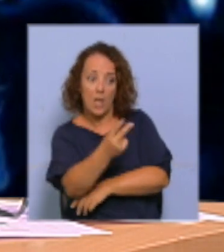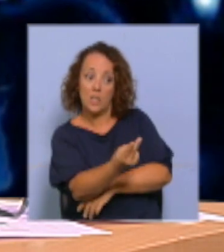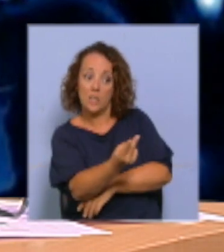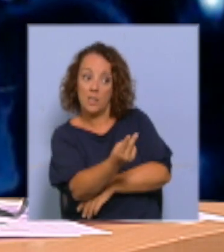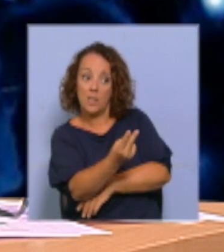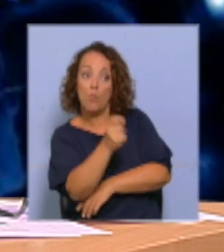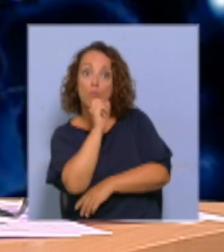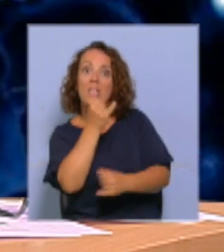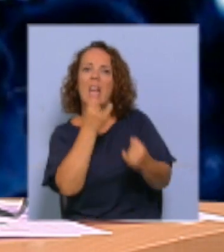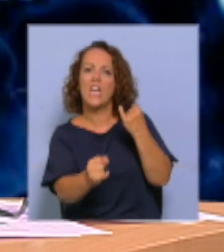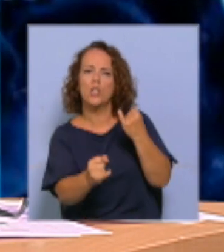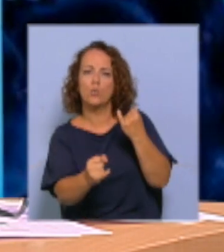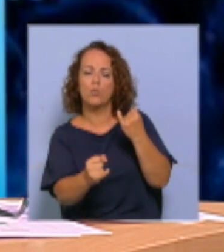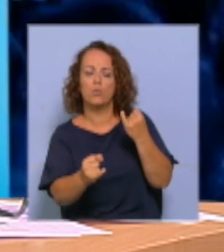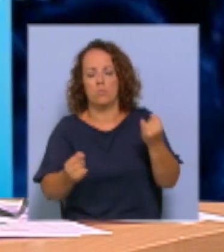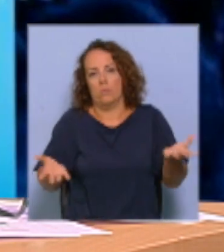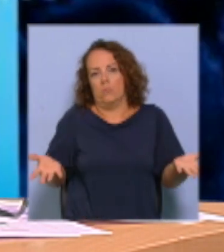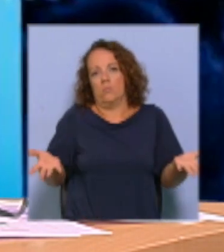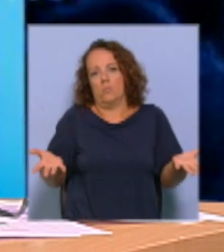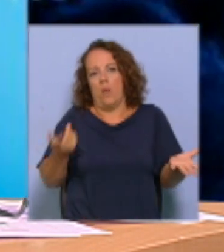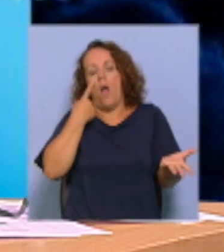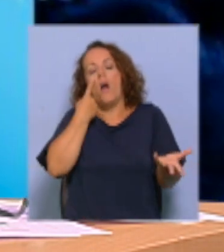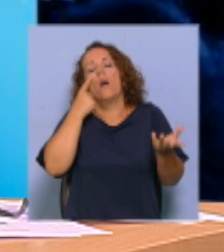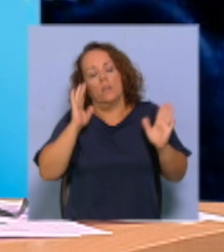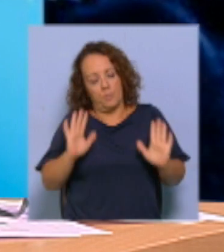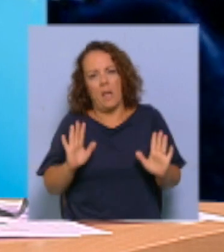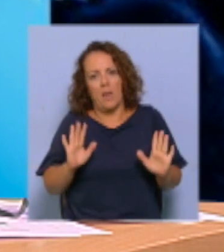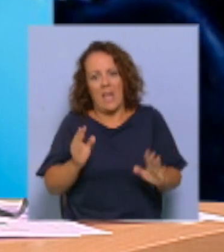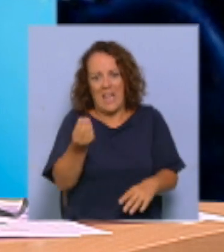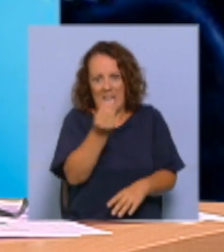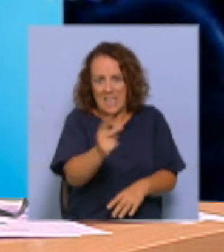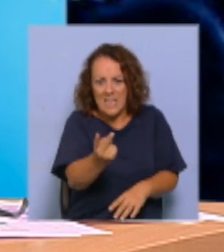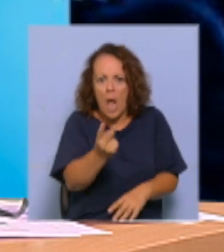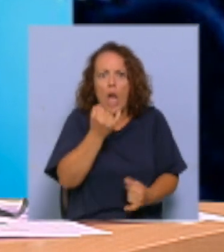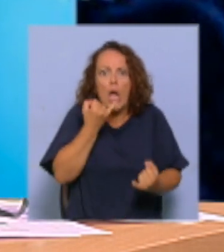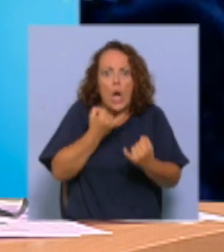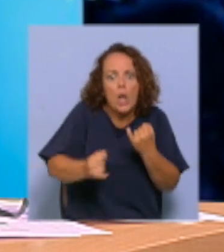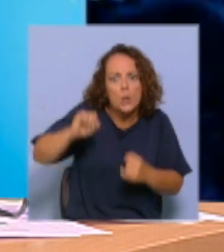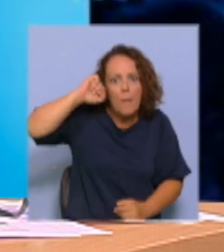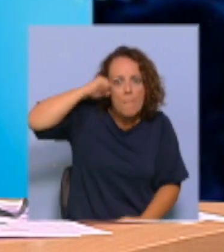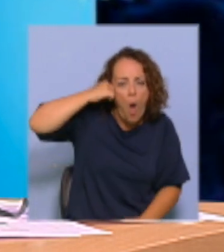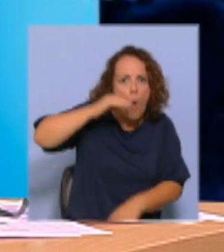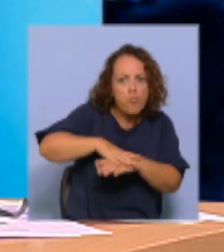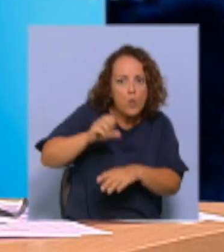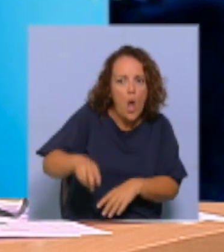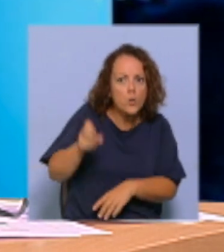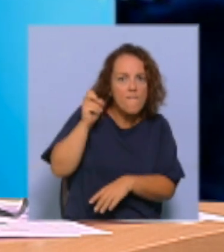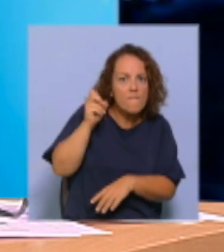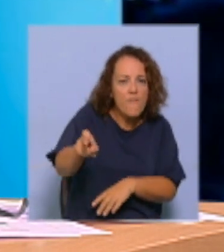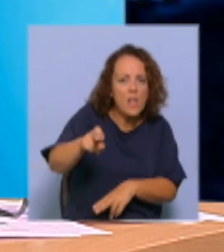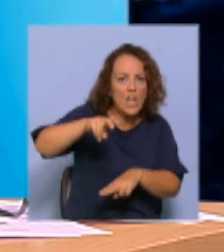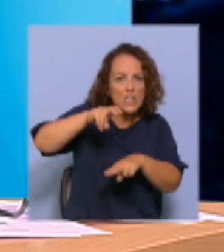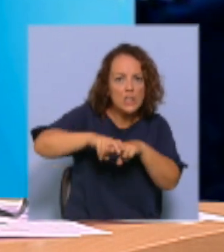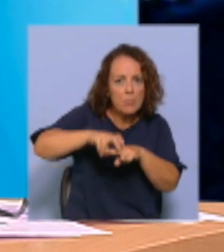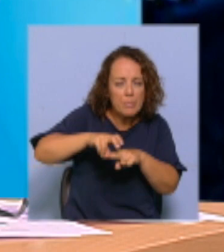podem estar em risco. Ora, vamos lá ver. Os menores não estão em risco porque faltam a uma